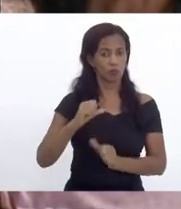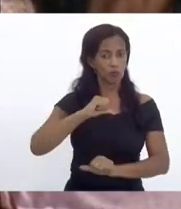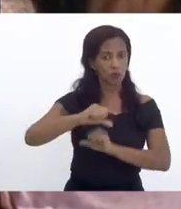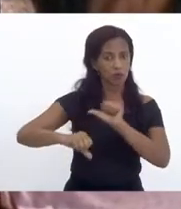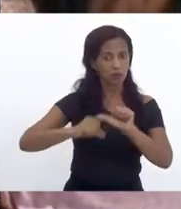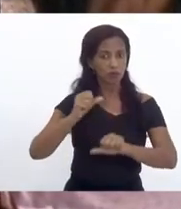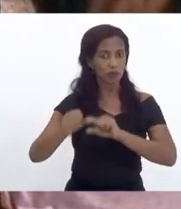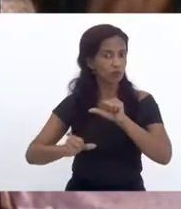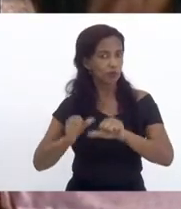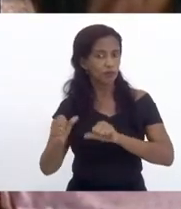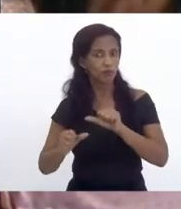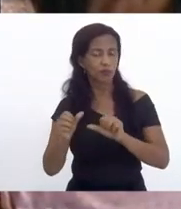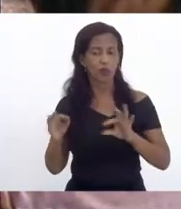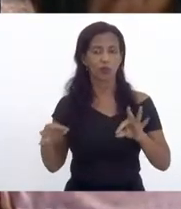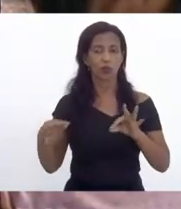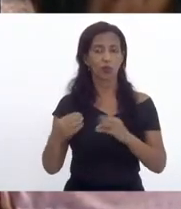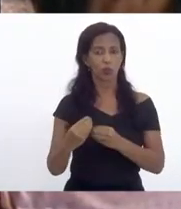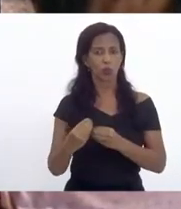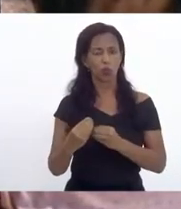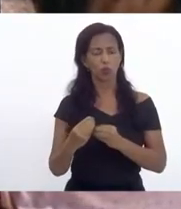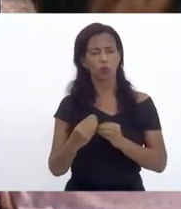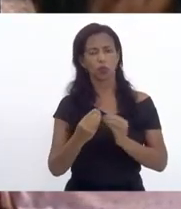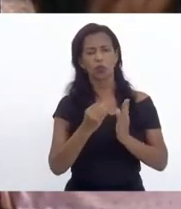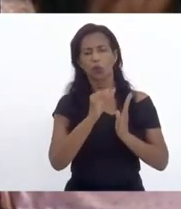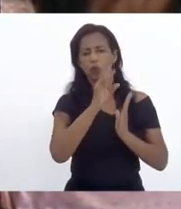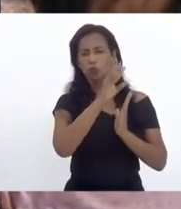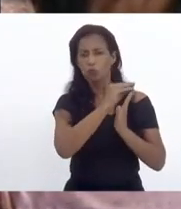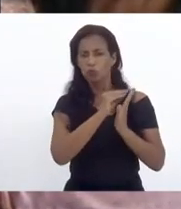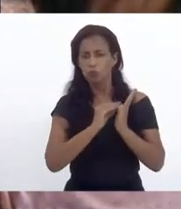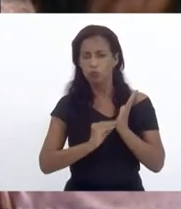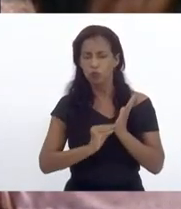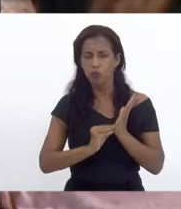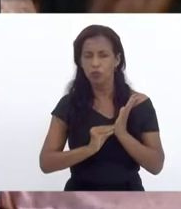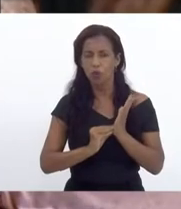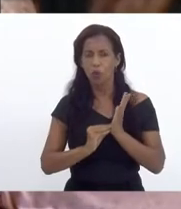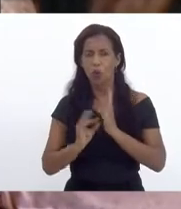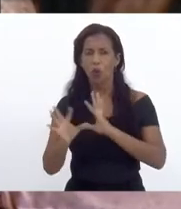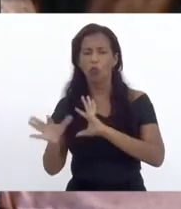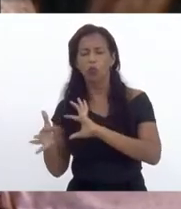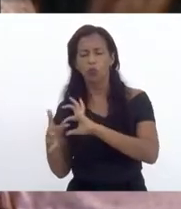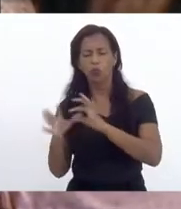transformando todo o nosso contexto onde a gente vive.